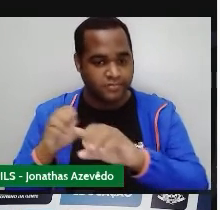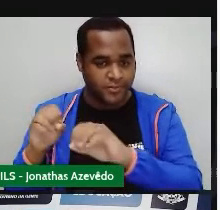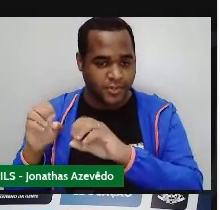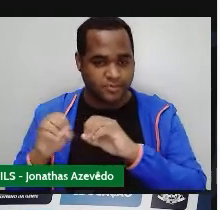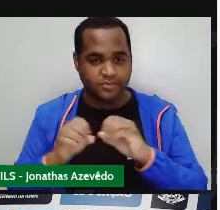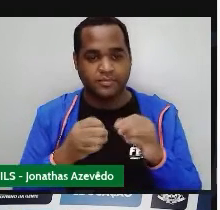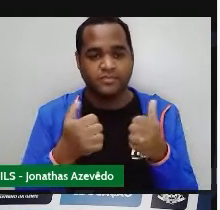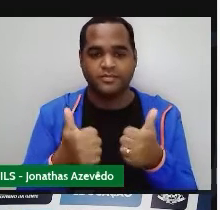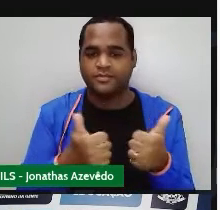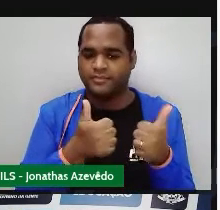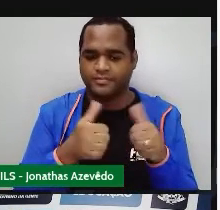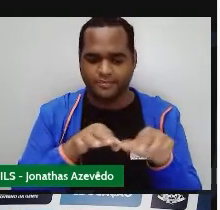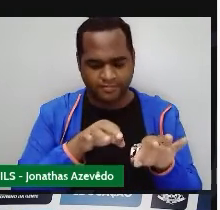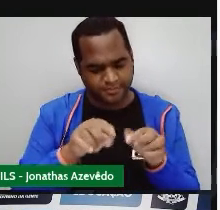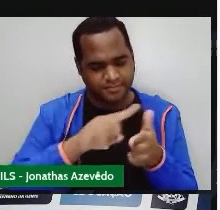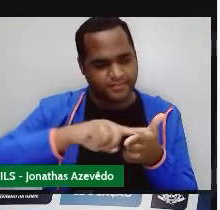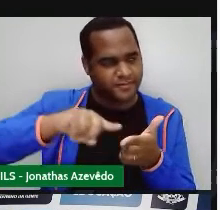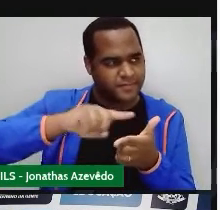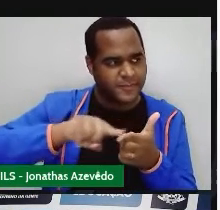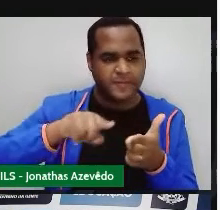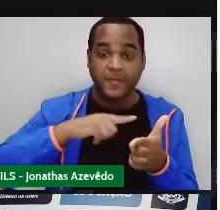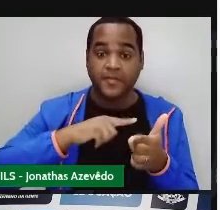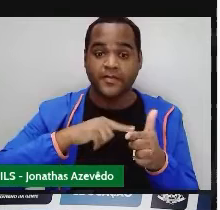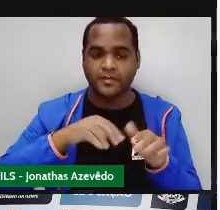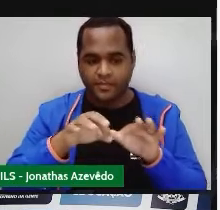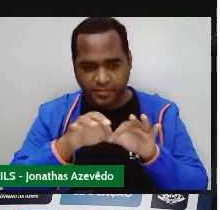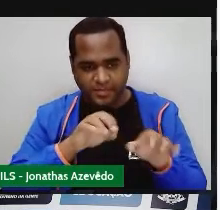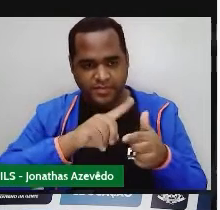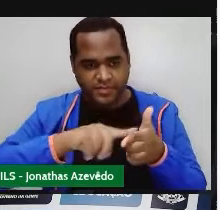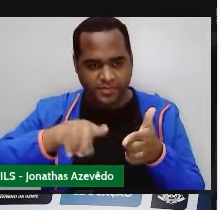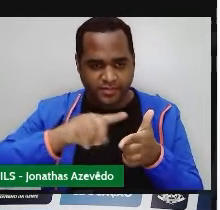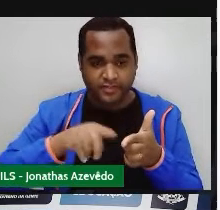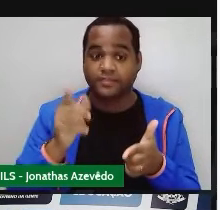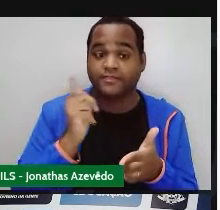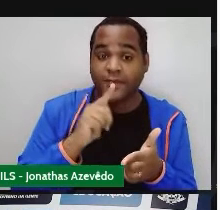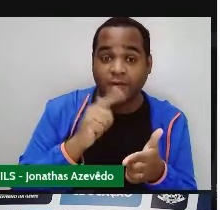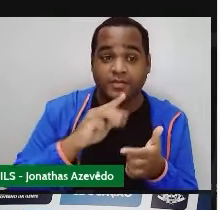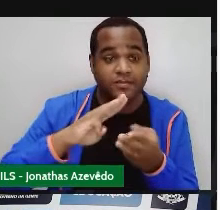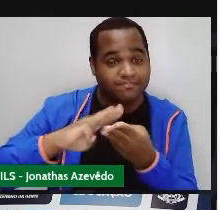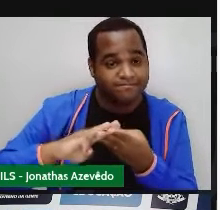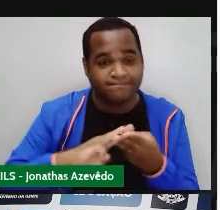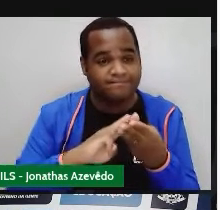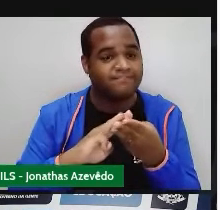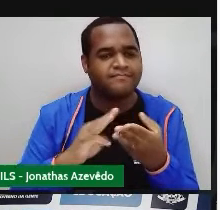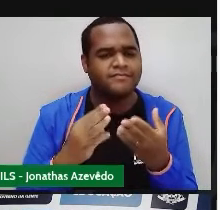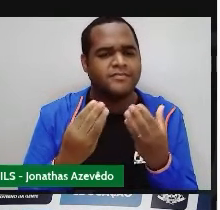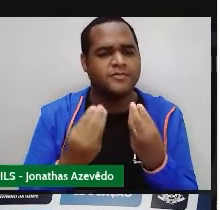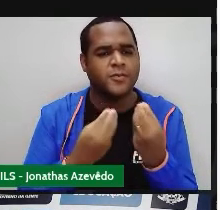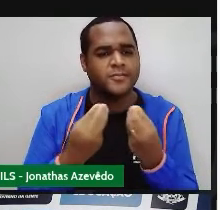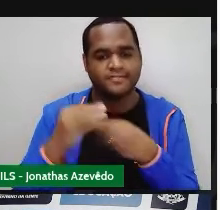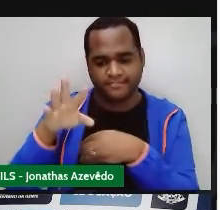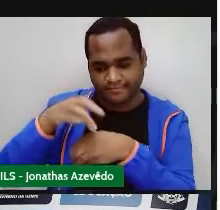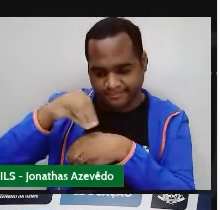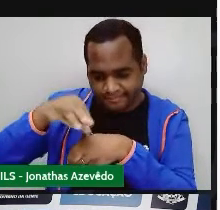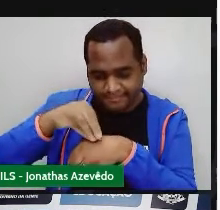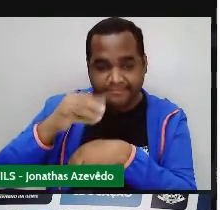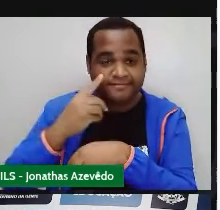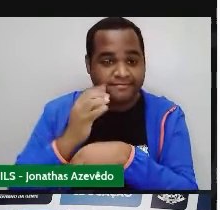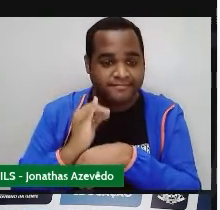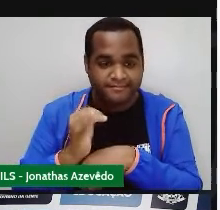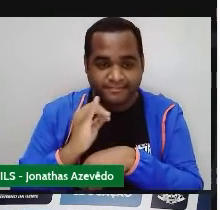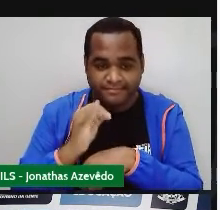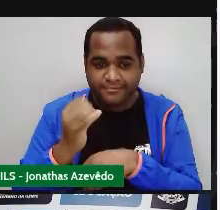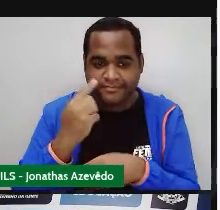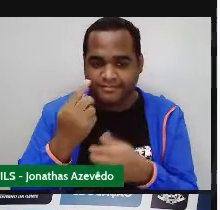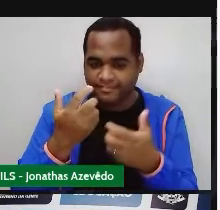especialmente por resolução de problemas em resolver problemas de matemática então ele tentou buscar a identificar Quais